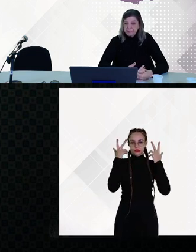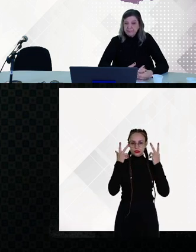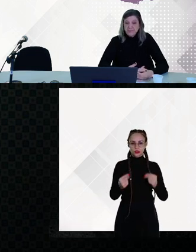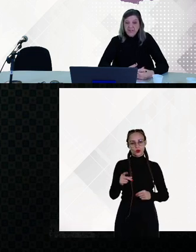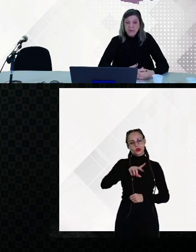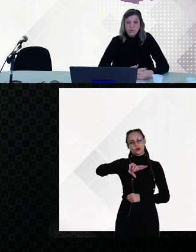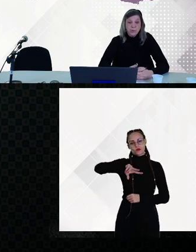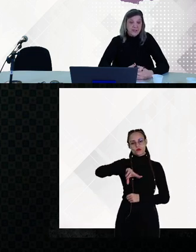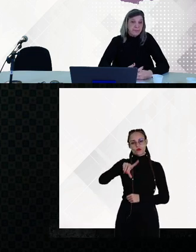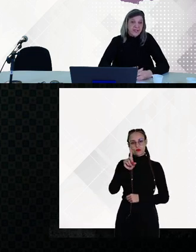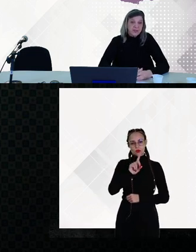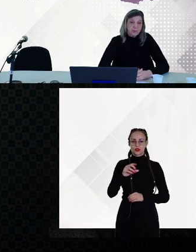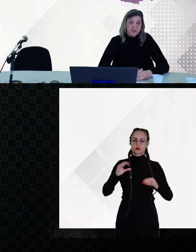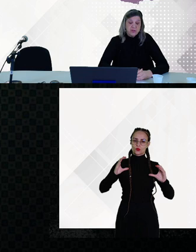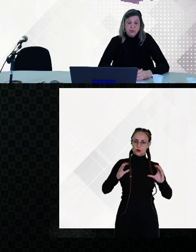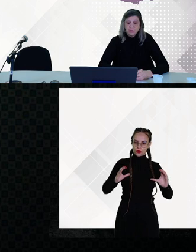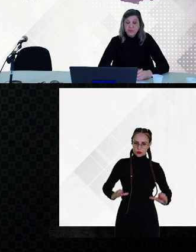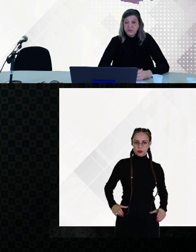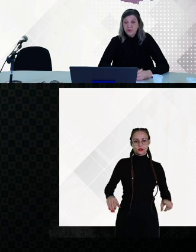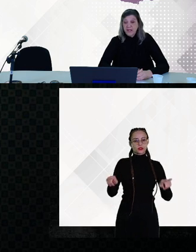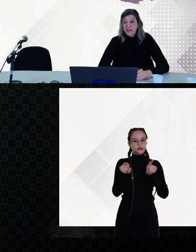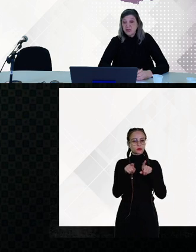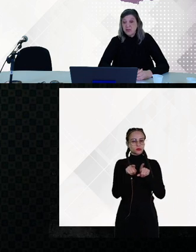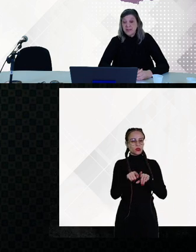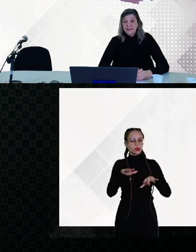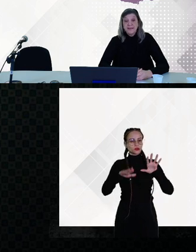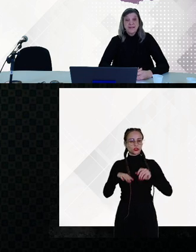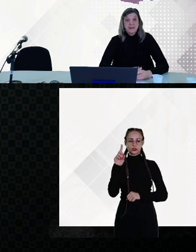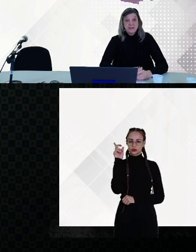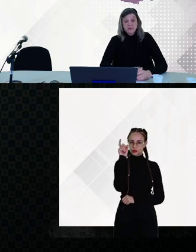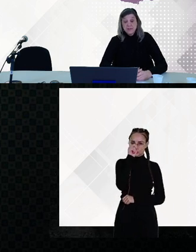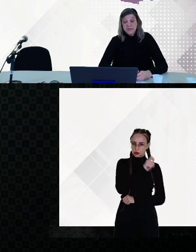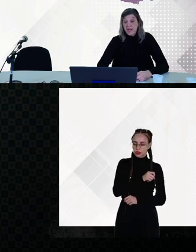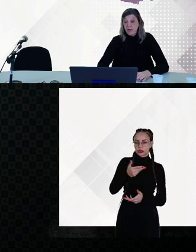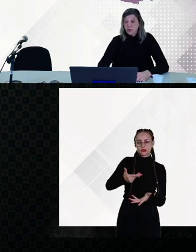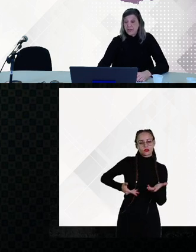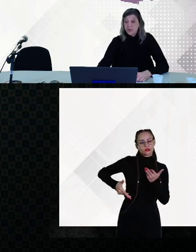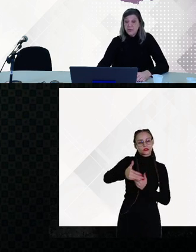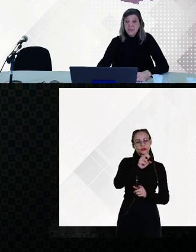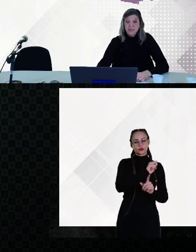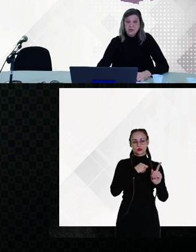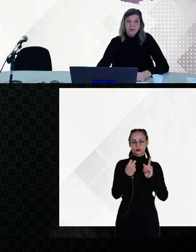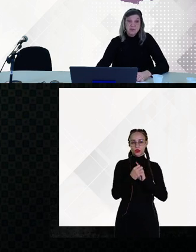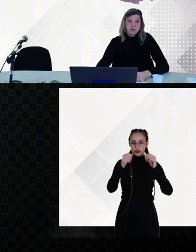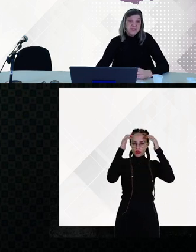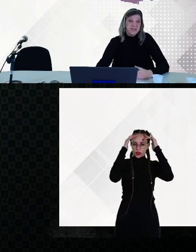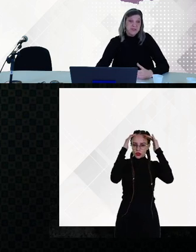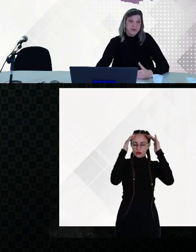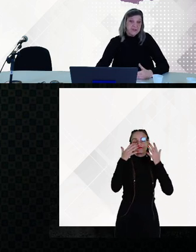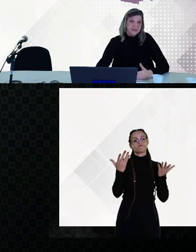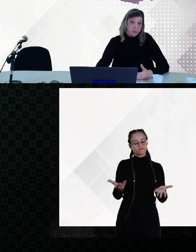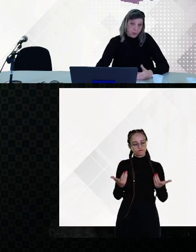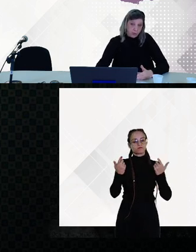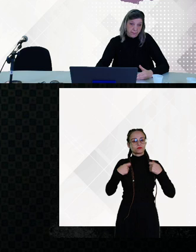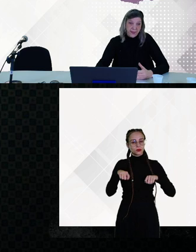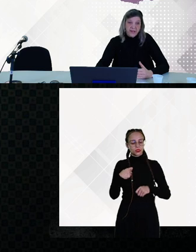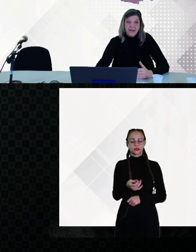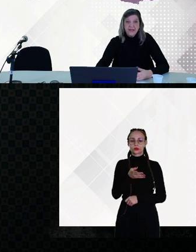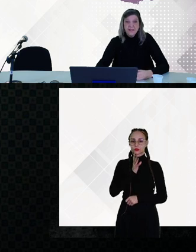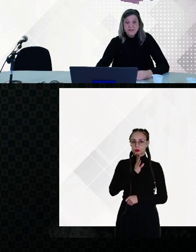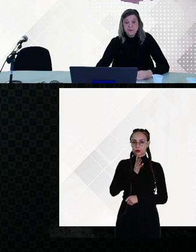estudantes. No comportamento, pode haver alguma dificuldade, na interação social, no raciocínio. Então, a gente precisa conhecer um